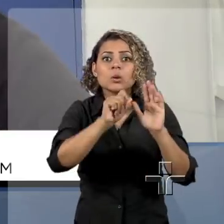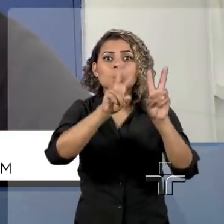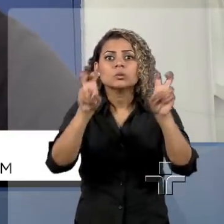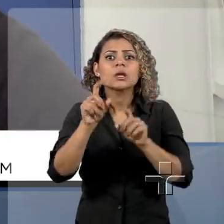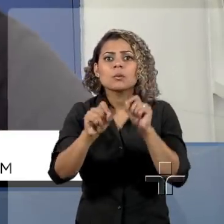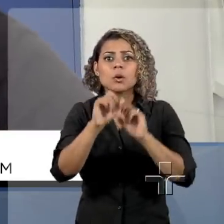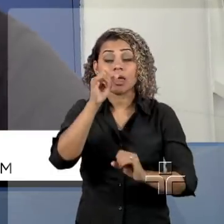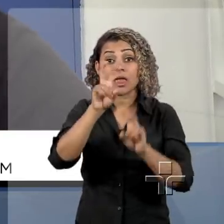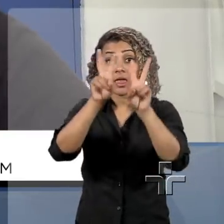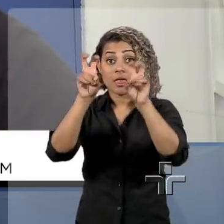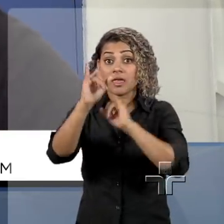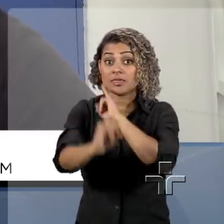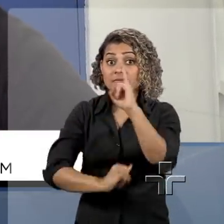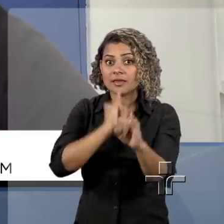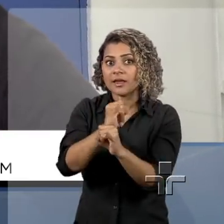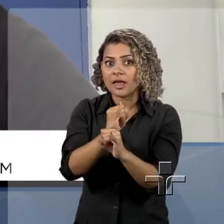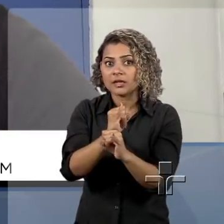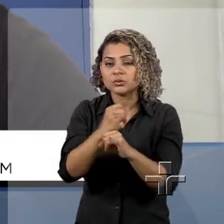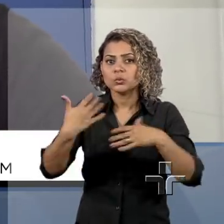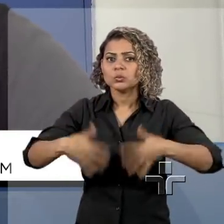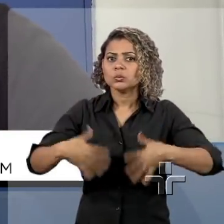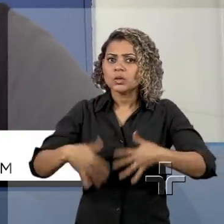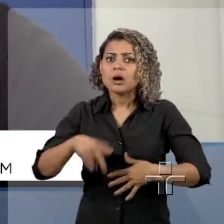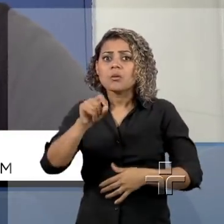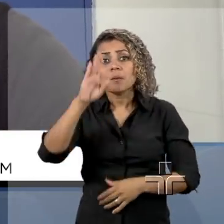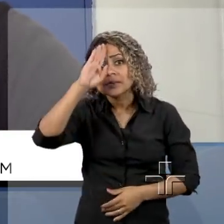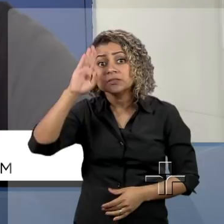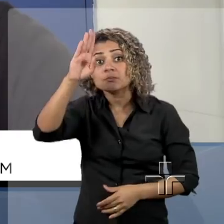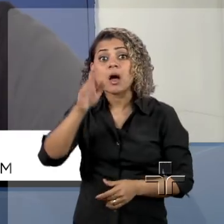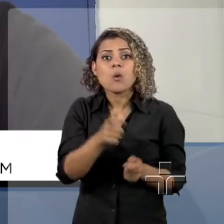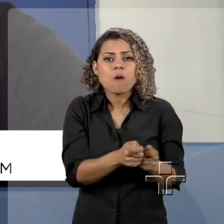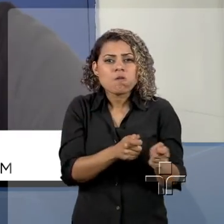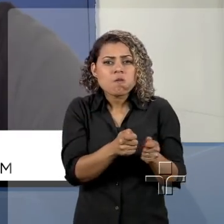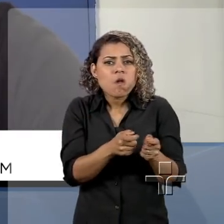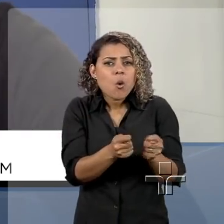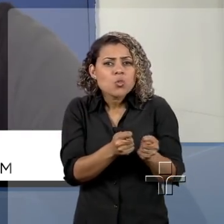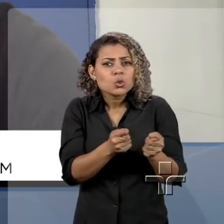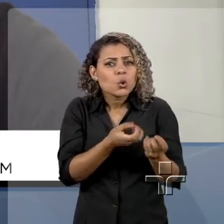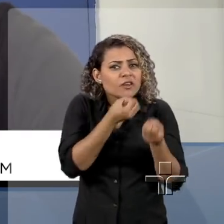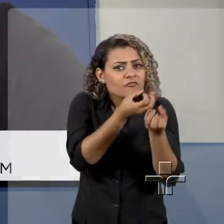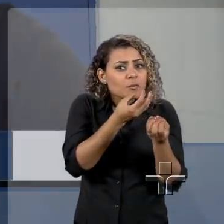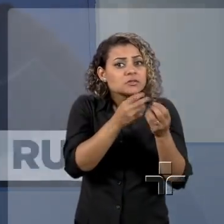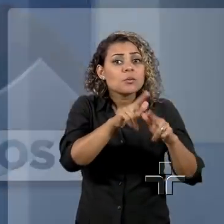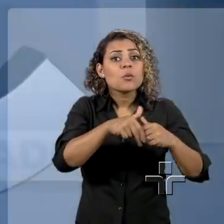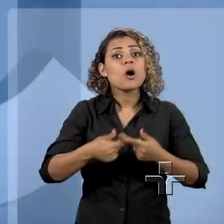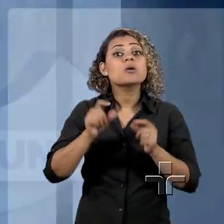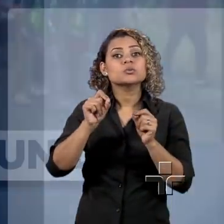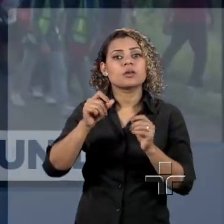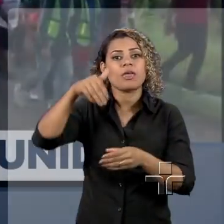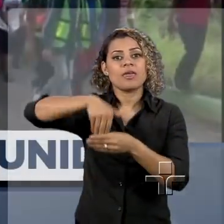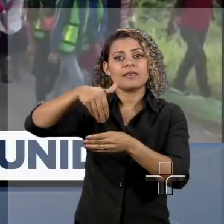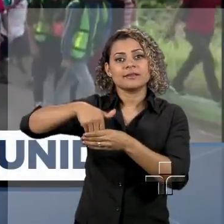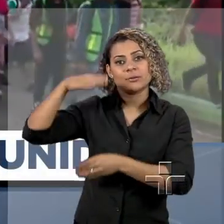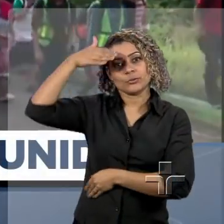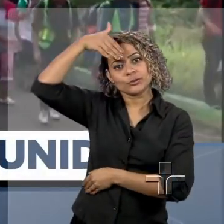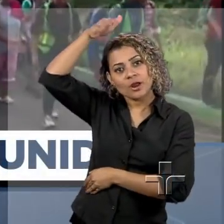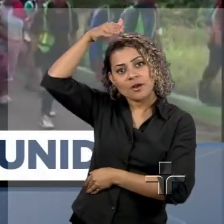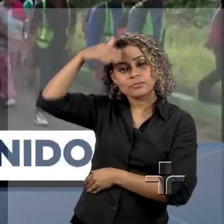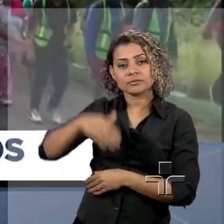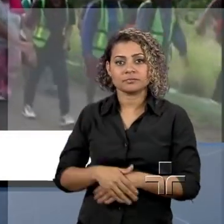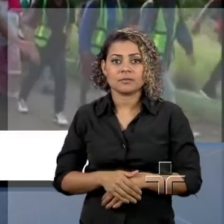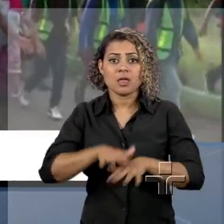O principal polo, né, da manipulação de dados foi na eleição do Trump. Marcha